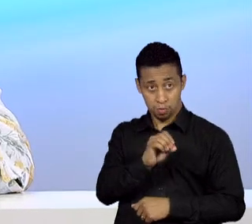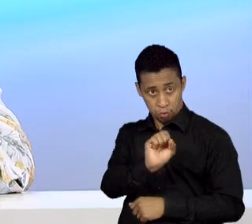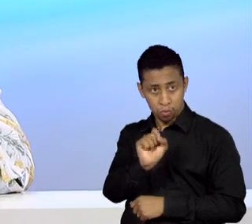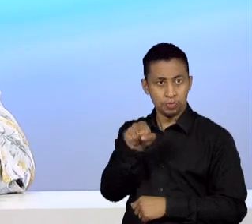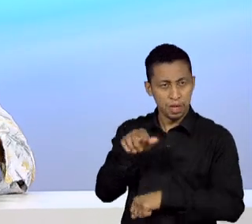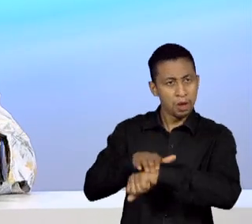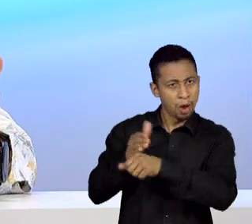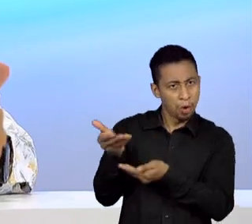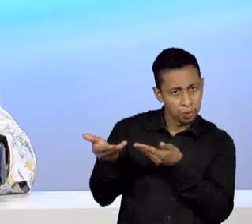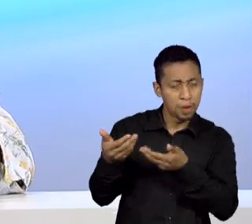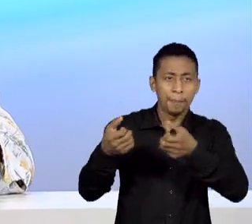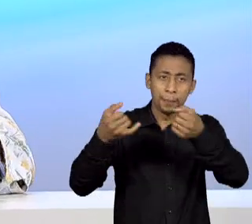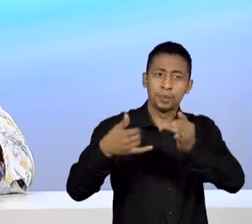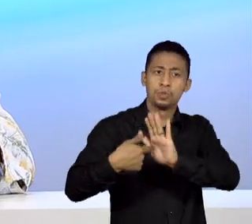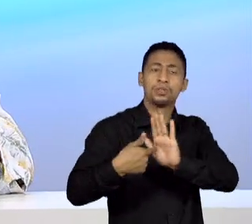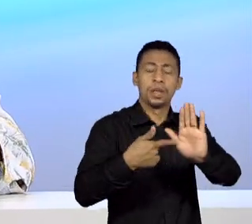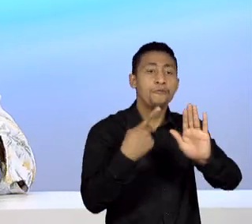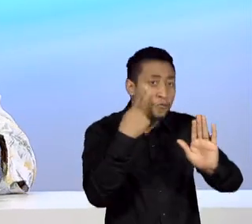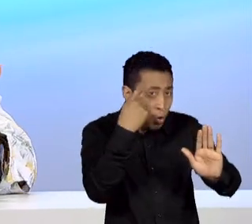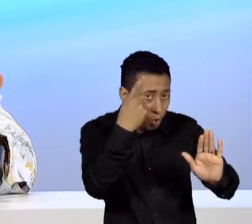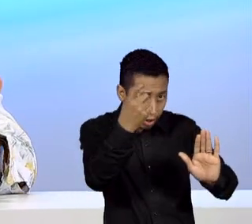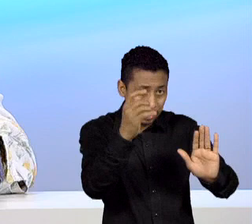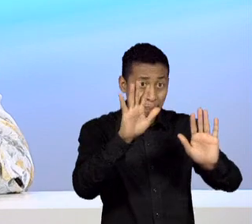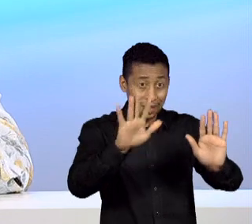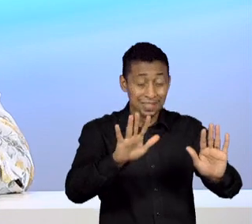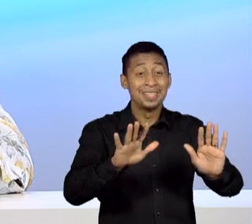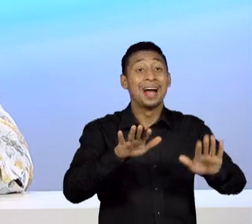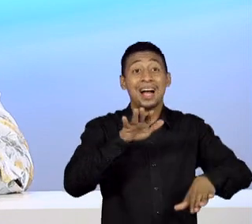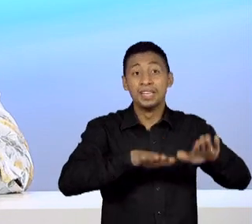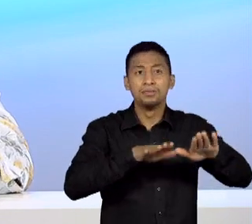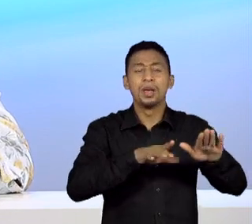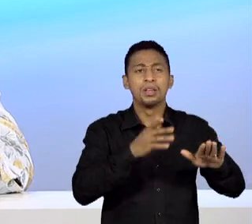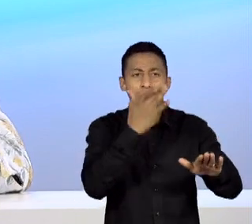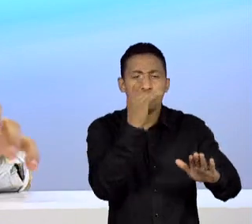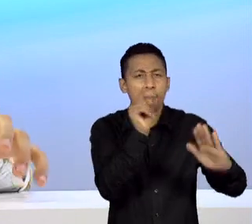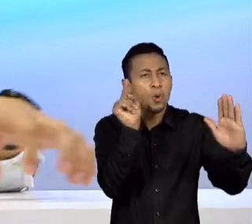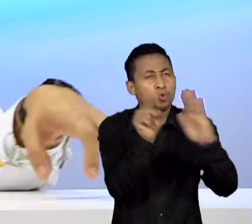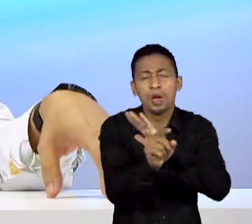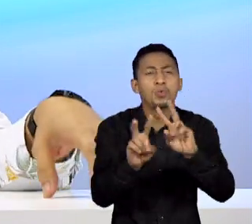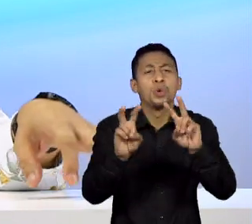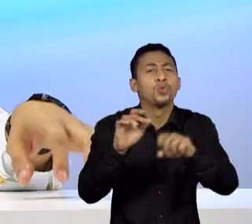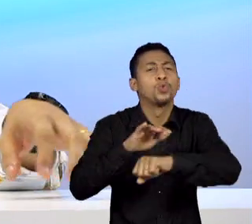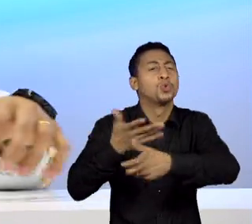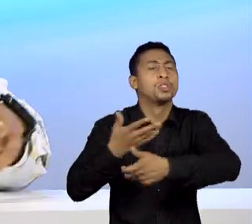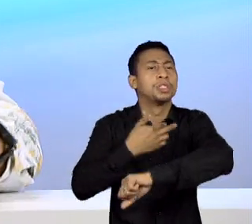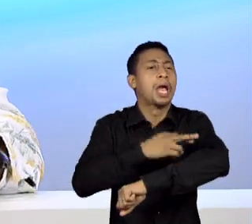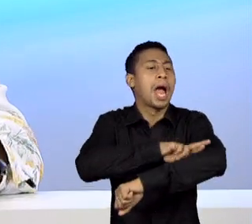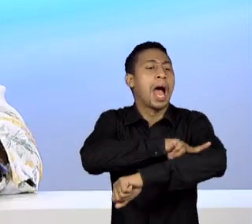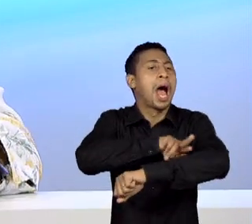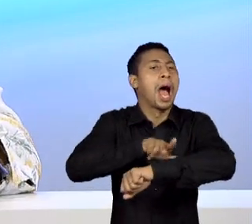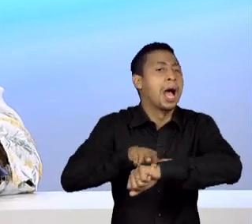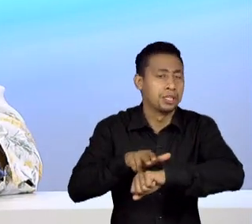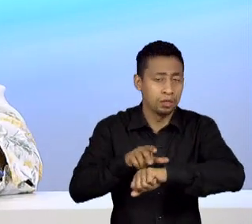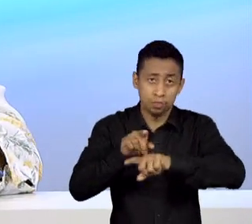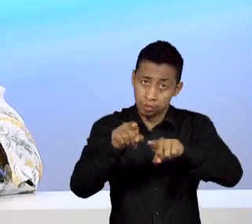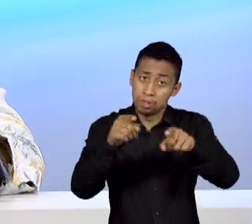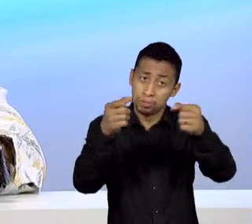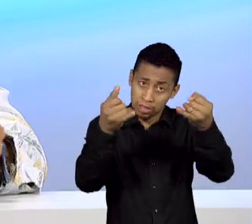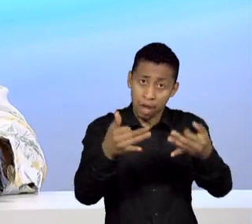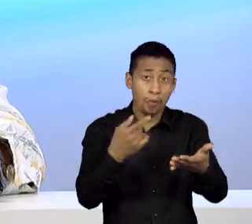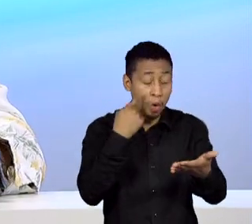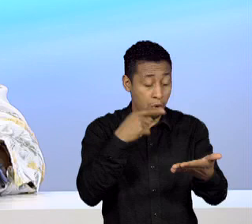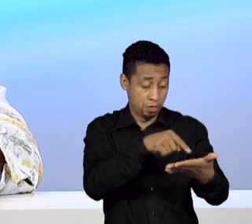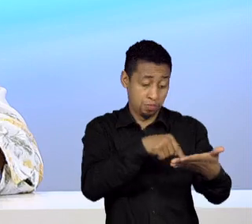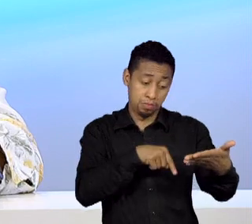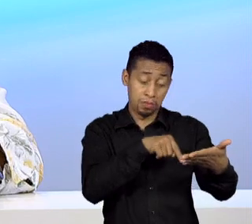entretenimento, né? Mas quando você era confrontado e alguém chamava o debate racial, você disse, olha, no roteiro não estava escrito a cor deles. E eu queria que